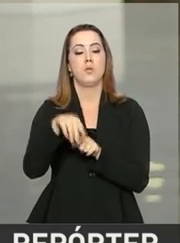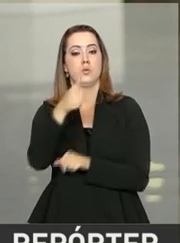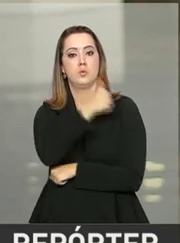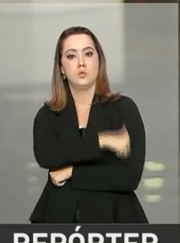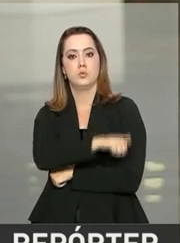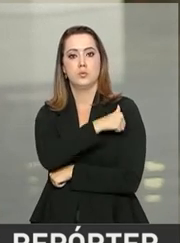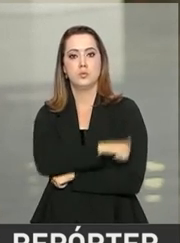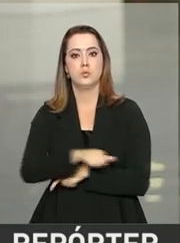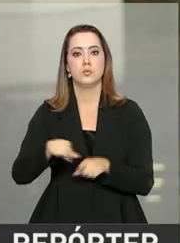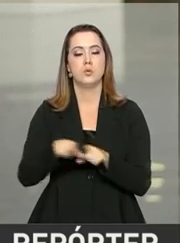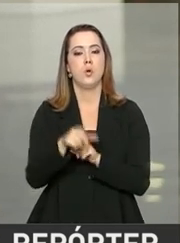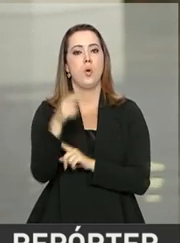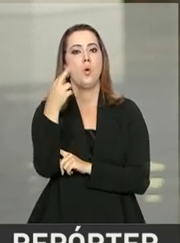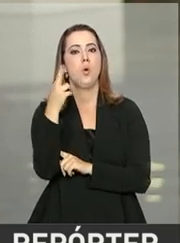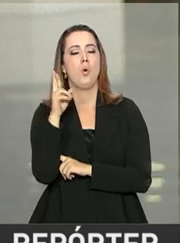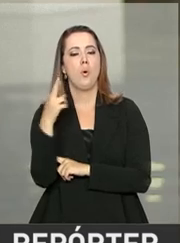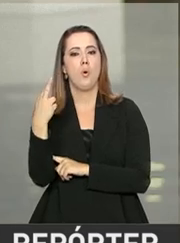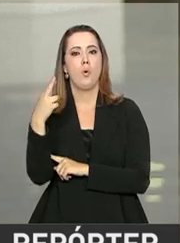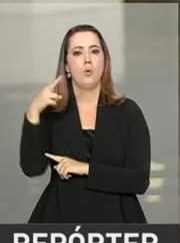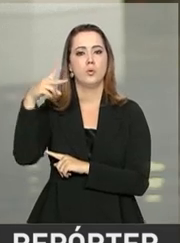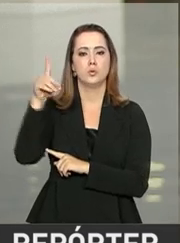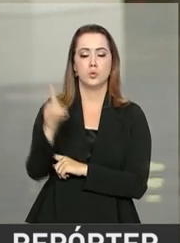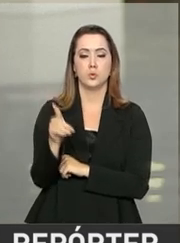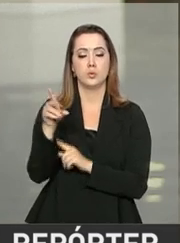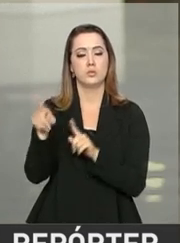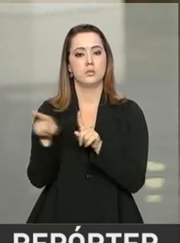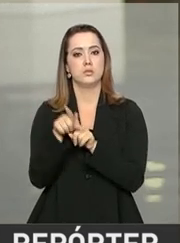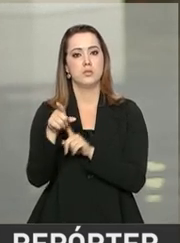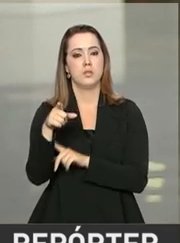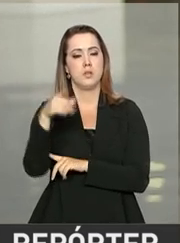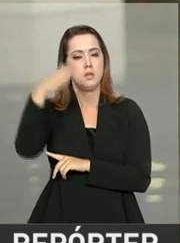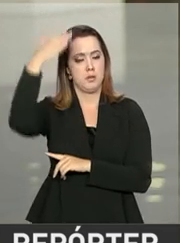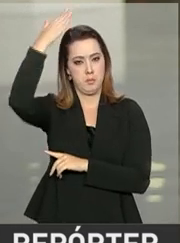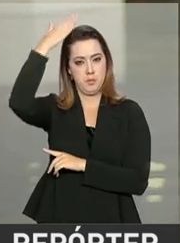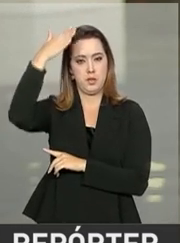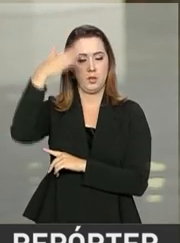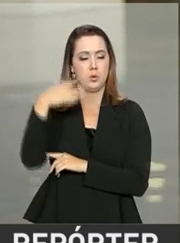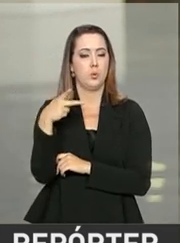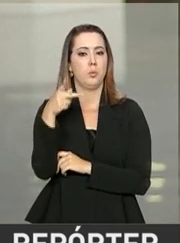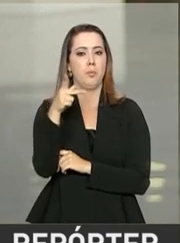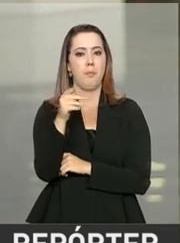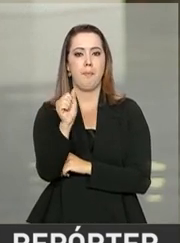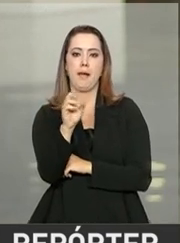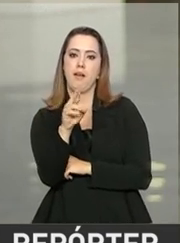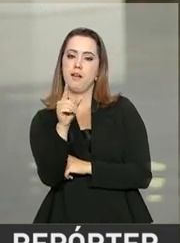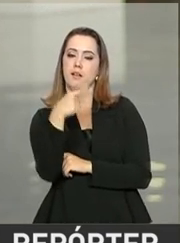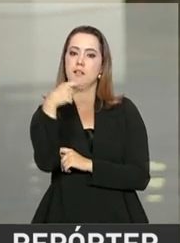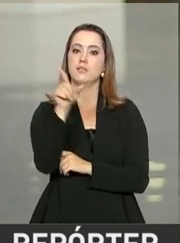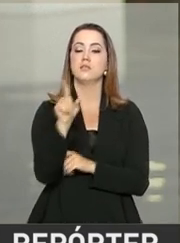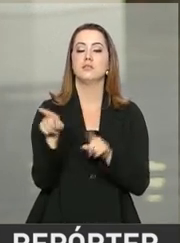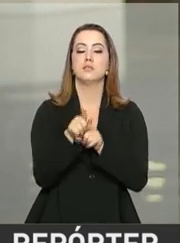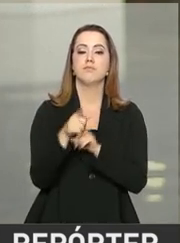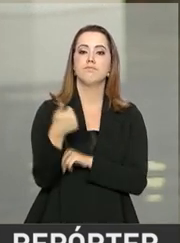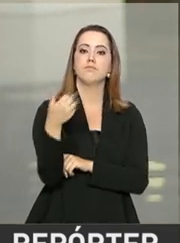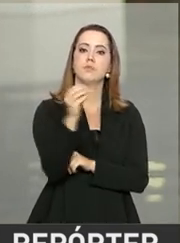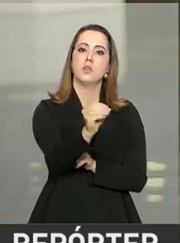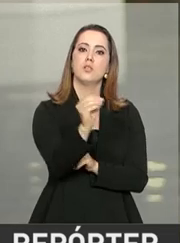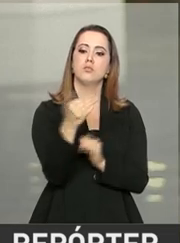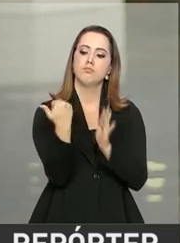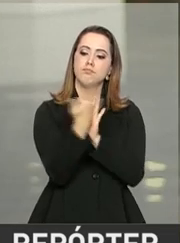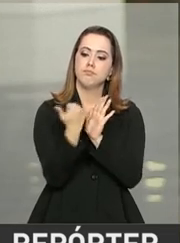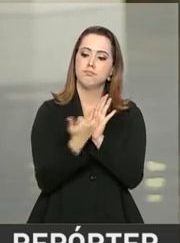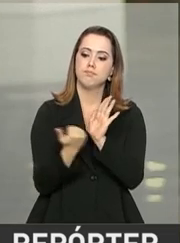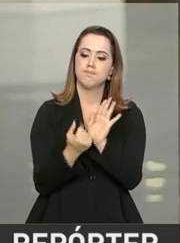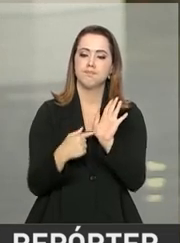de Janeiro, de Rondônia e do Pará. O plano de parcerias e investimentos também traz 10 diretrizes que pretendem dar